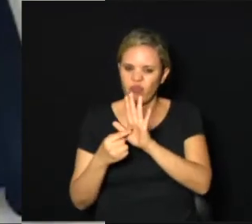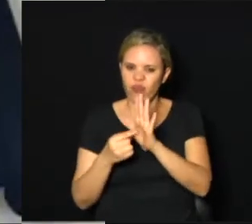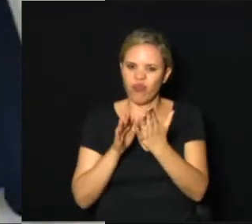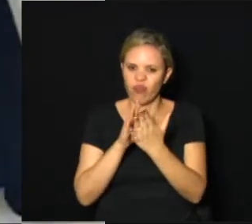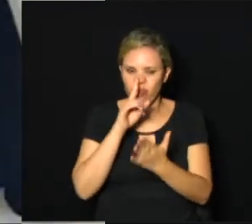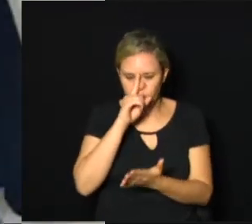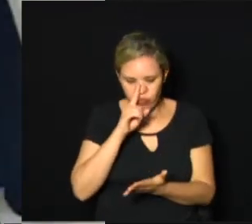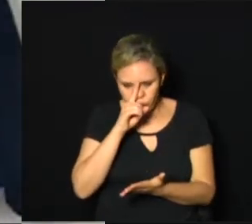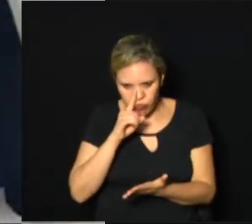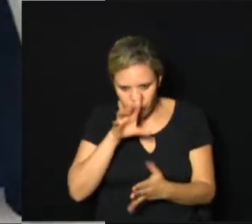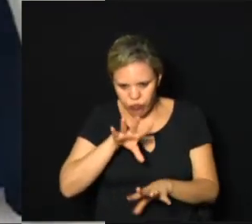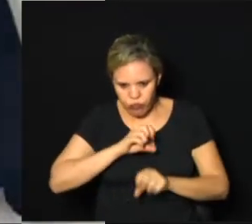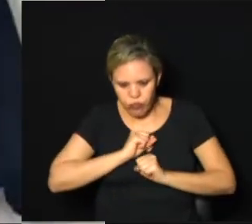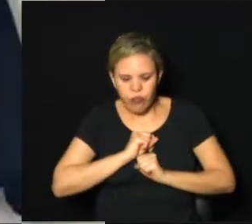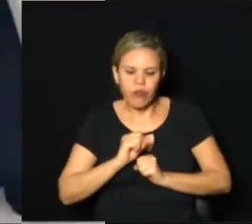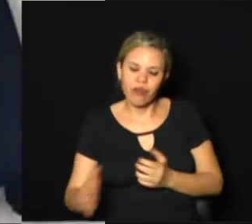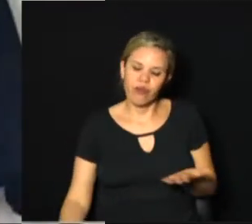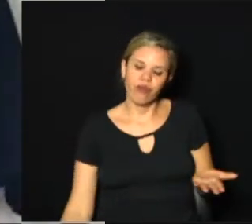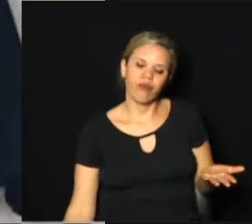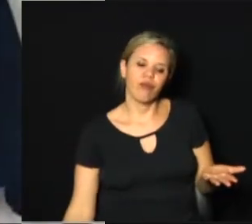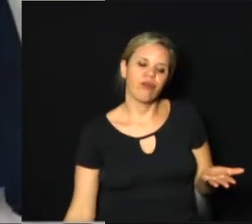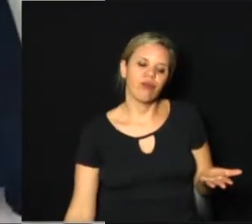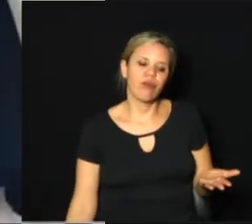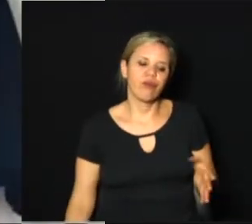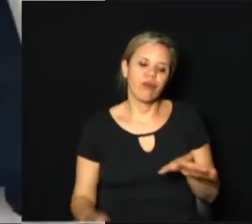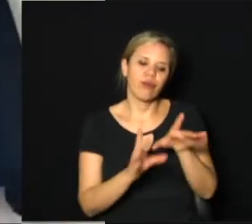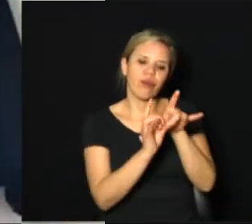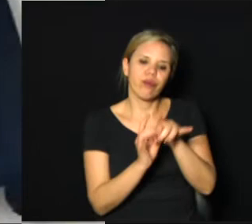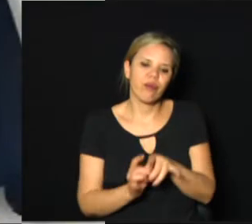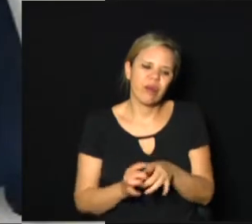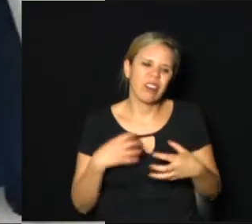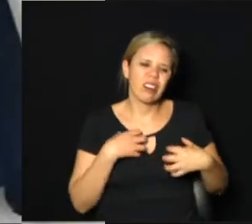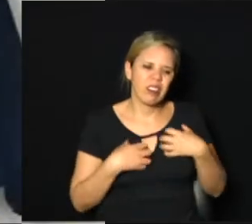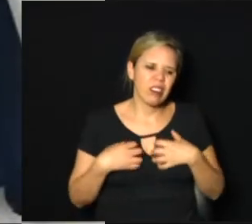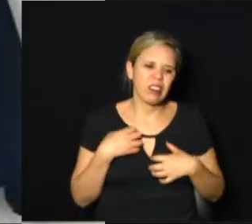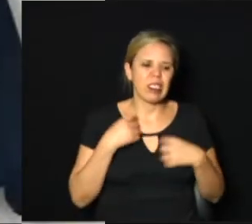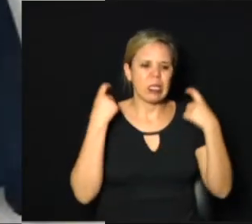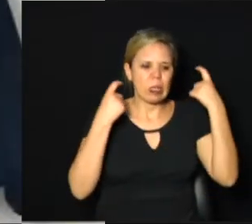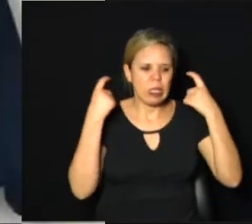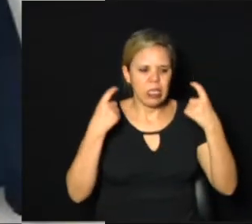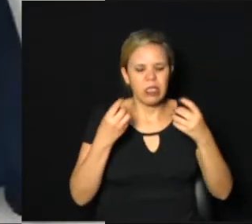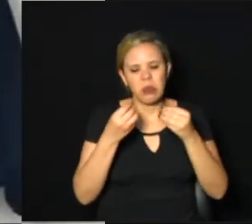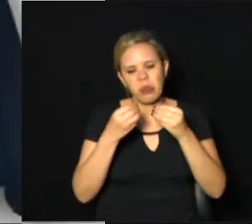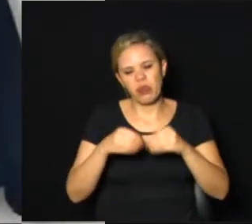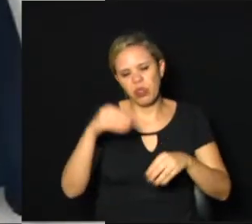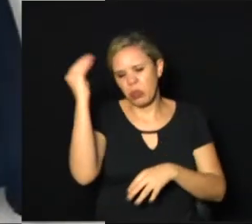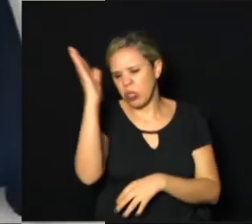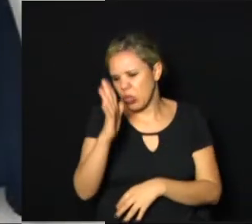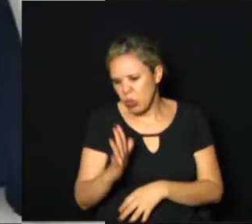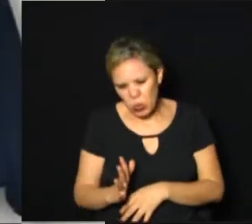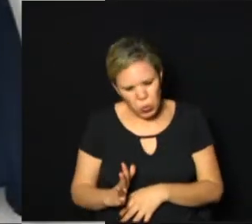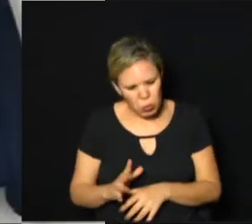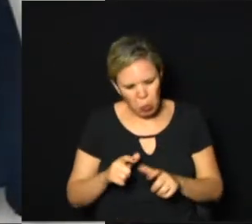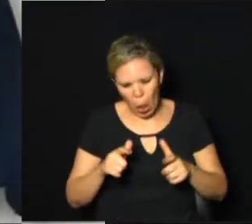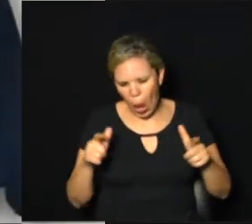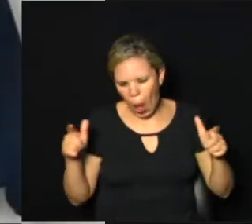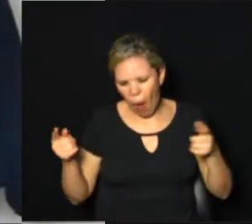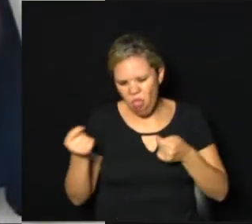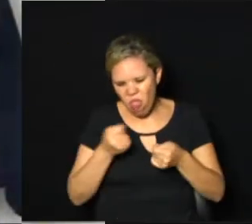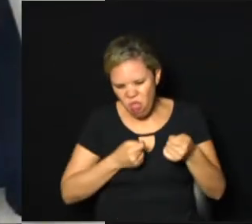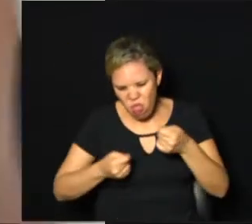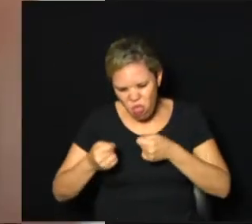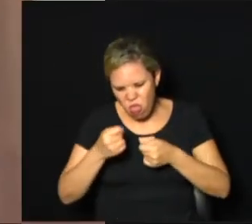tanto risco, né, com um contexto tão dramático, que está provocando um prejuízo para o Brasil inteiro, de uma maneira imensa,